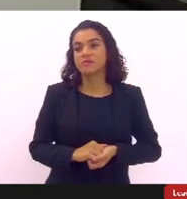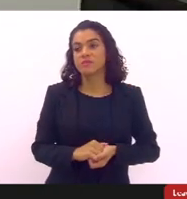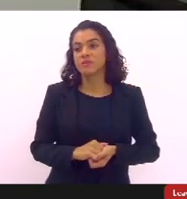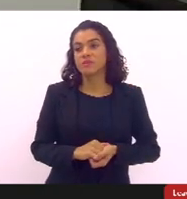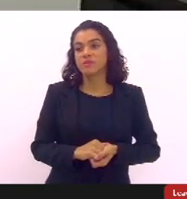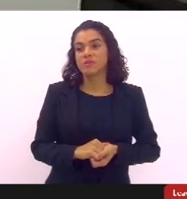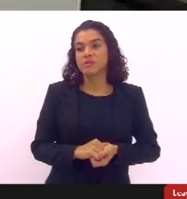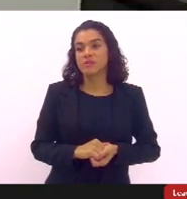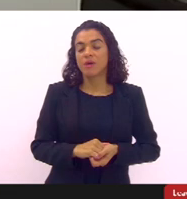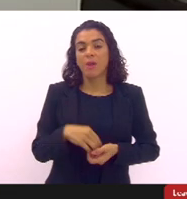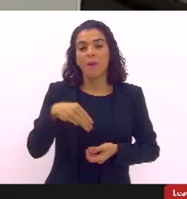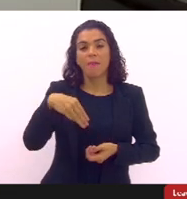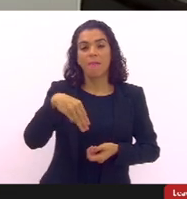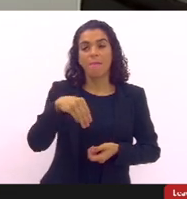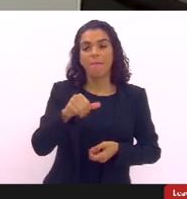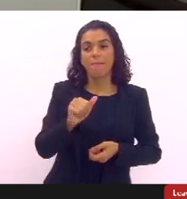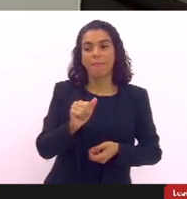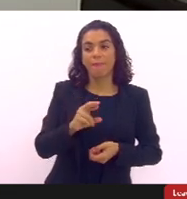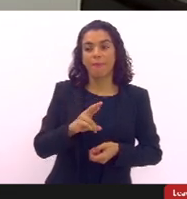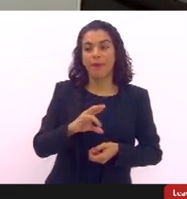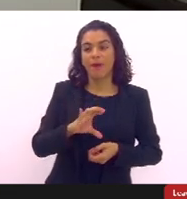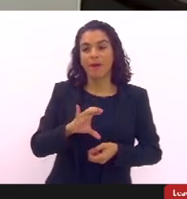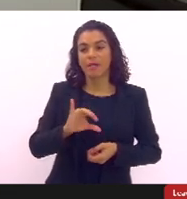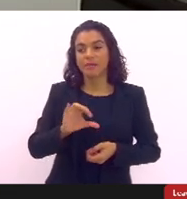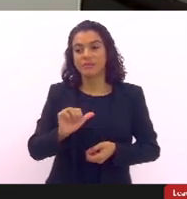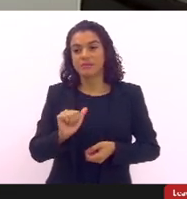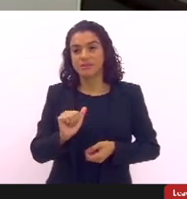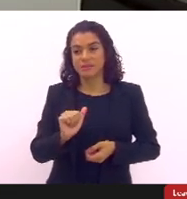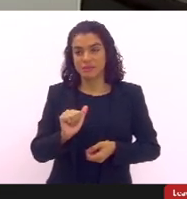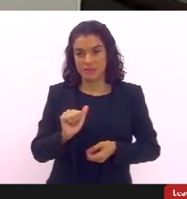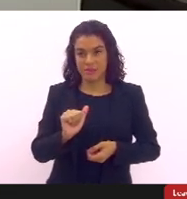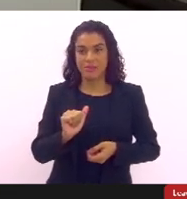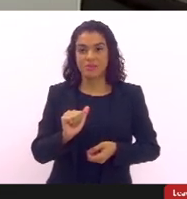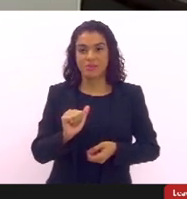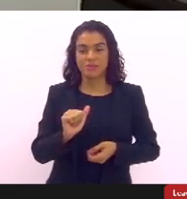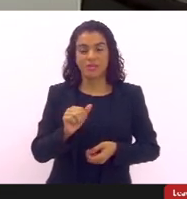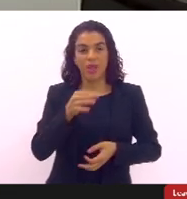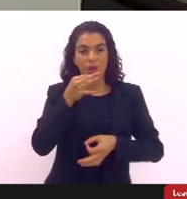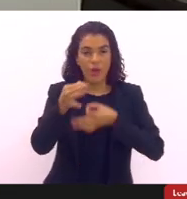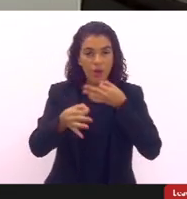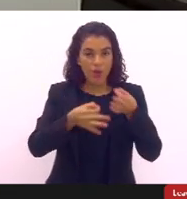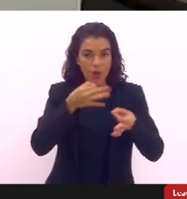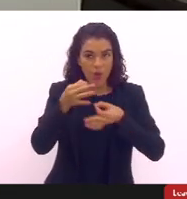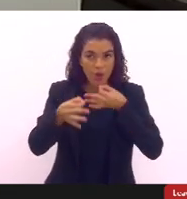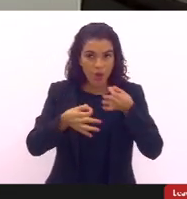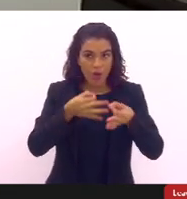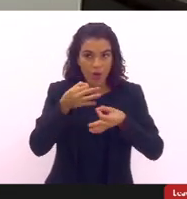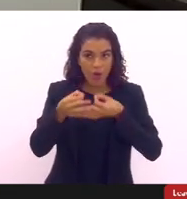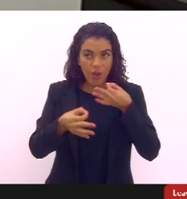pela Márcia. Deixa eu só achar aqui. A Márcia colocou exatamente